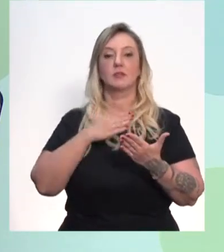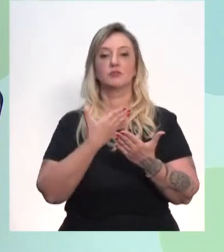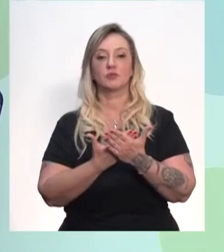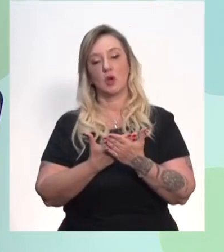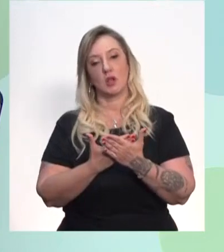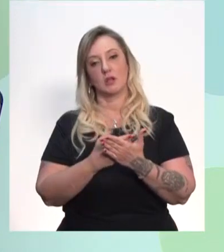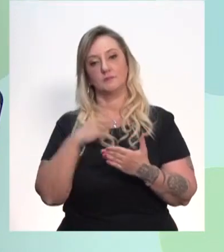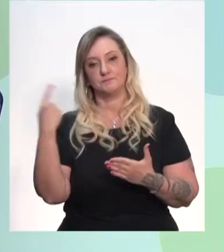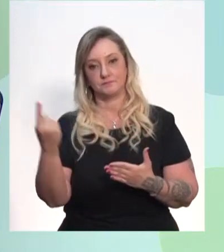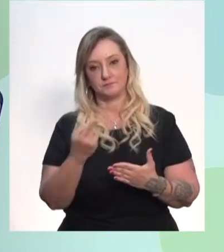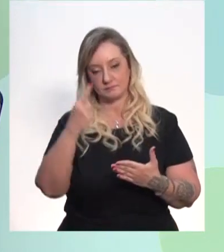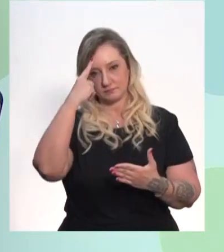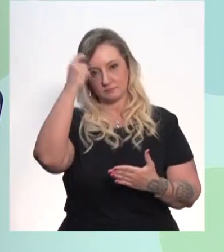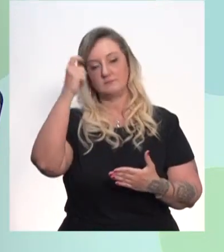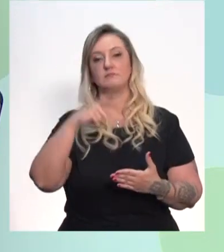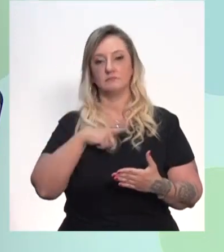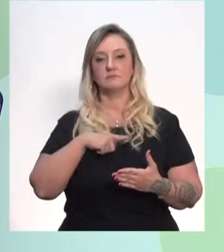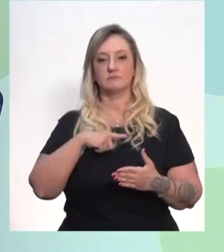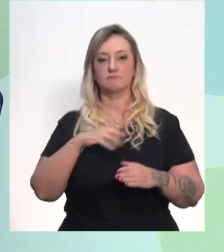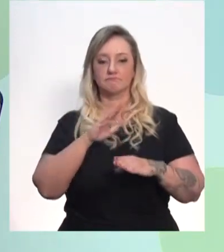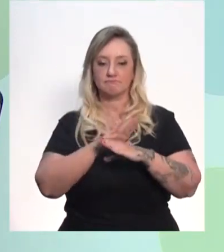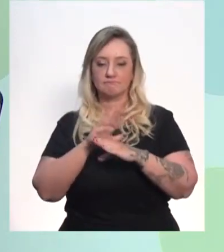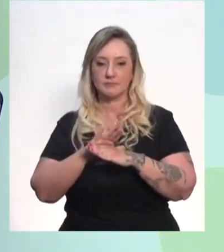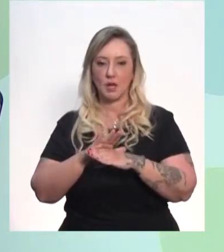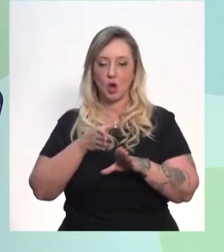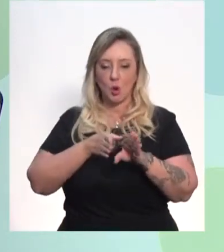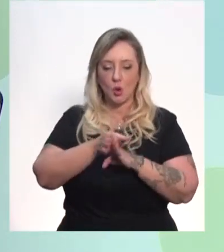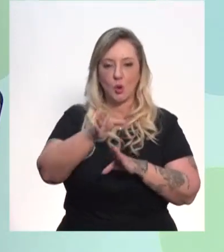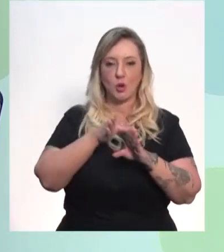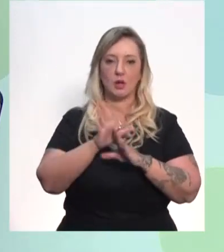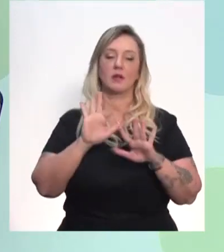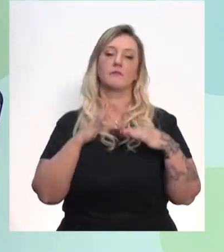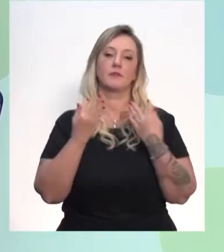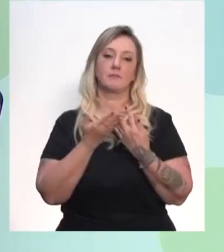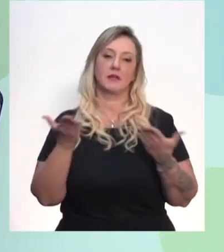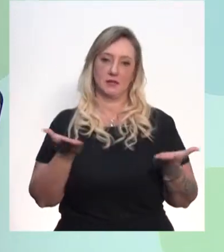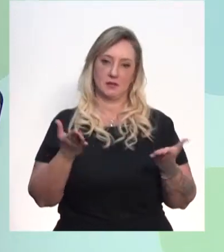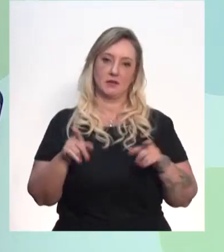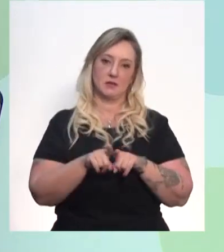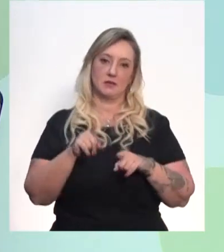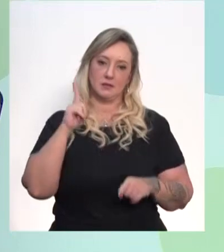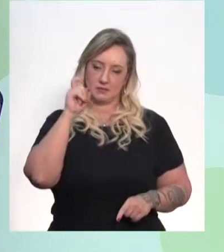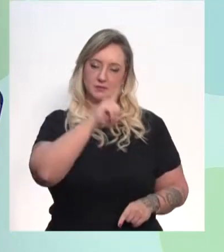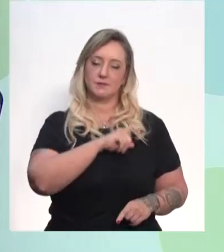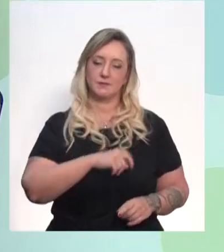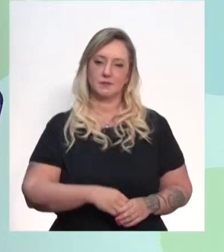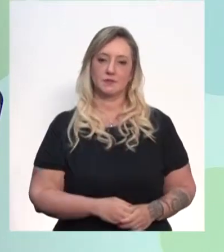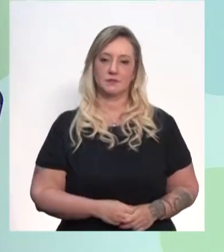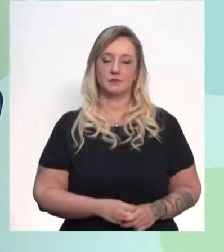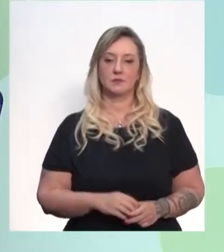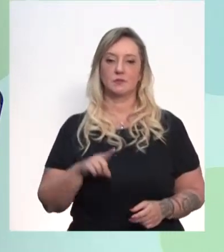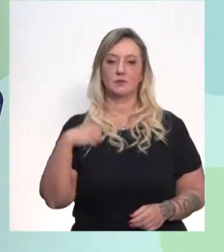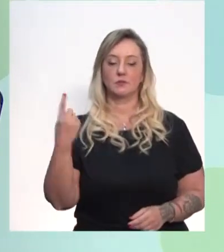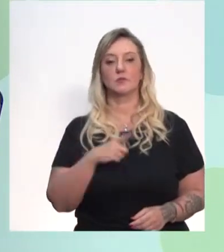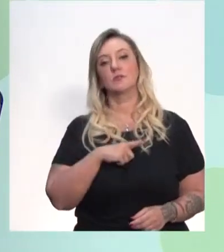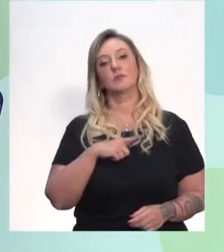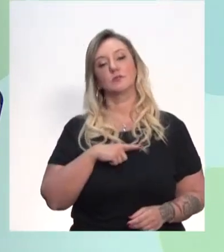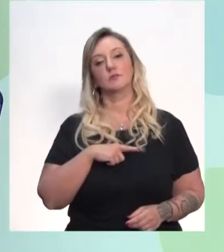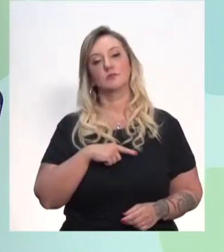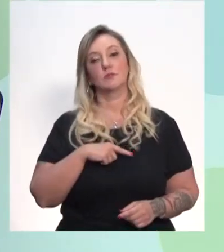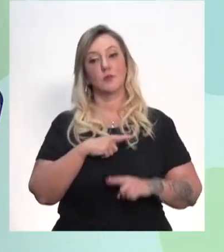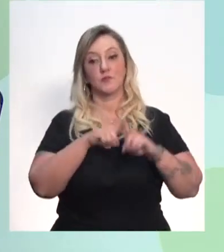110.352 concluintes. Então, já foram 110 mil professores que acessaram, finalizaram e já